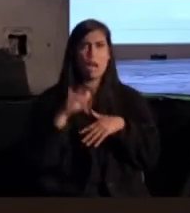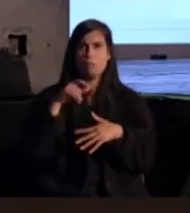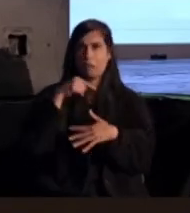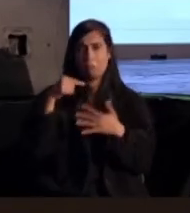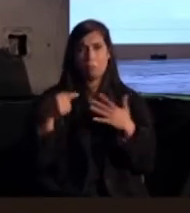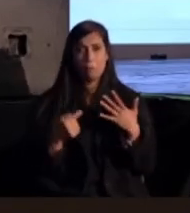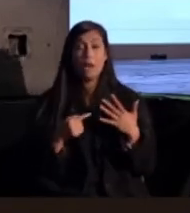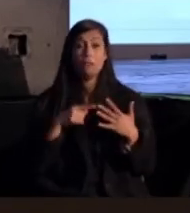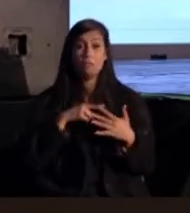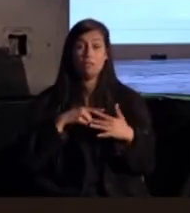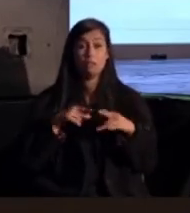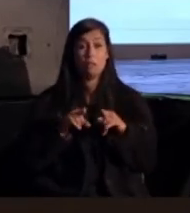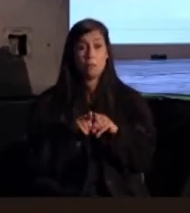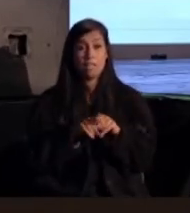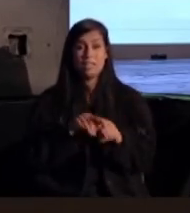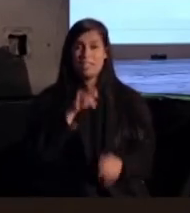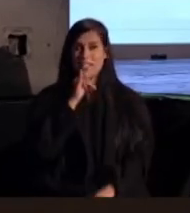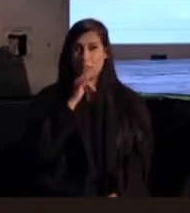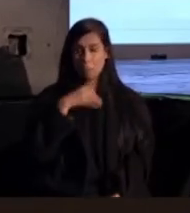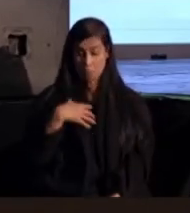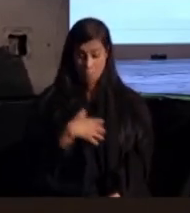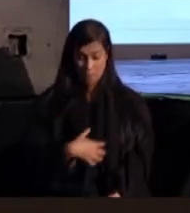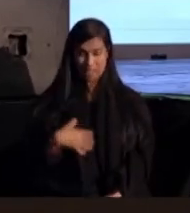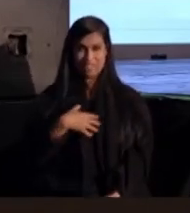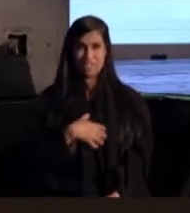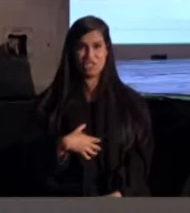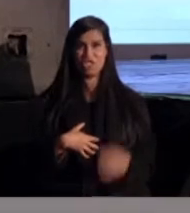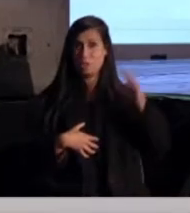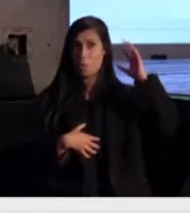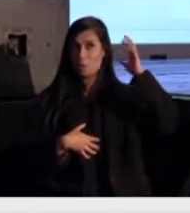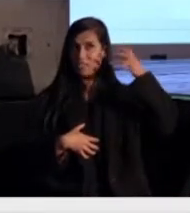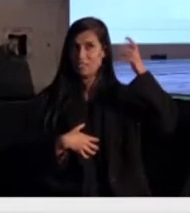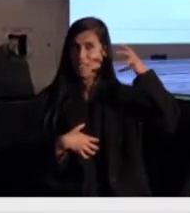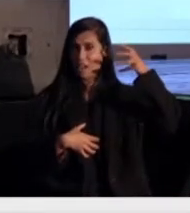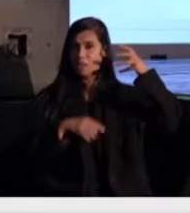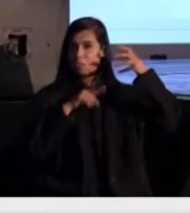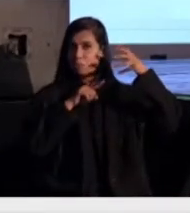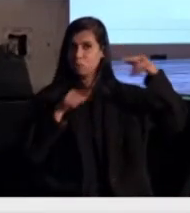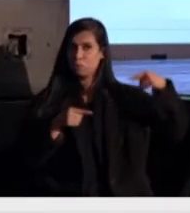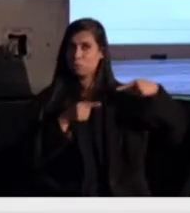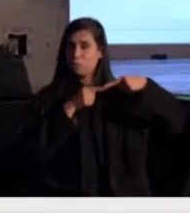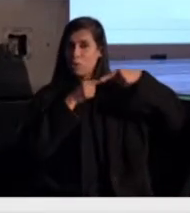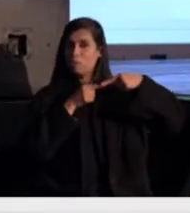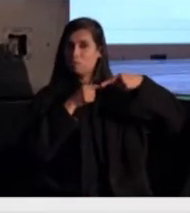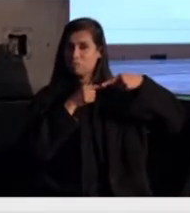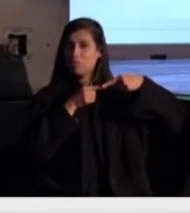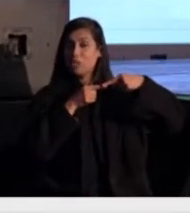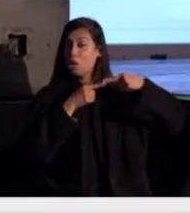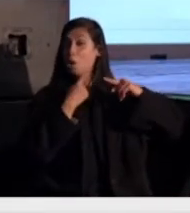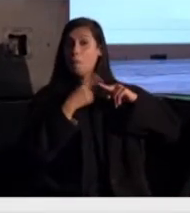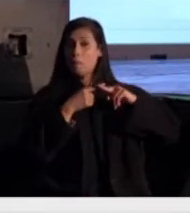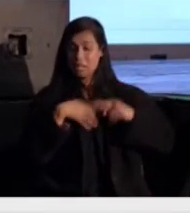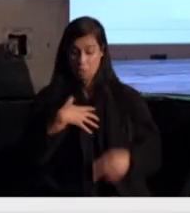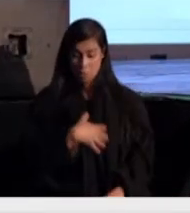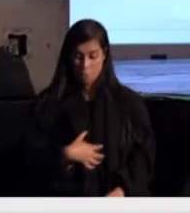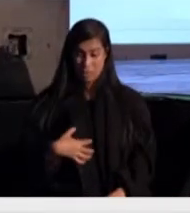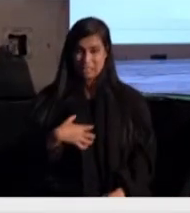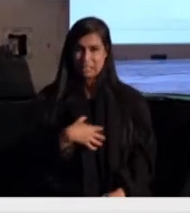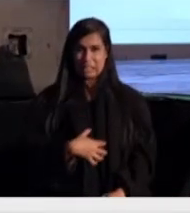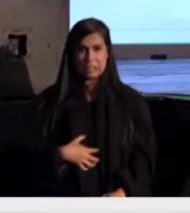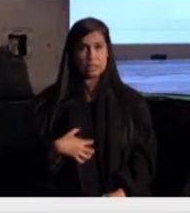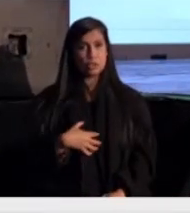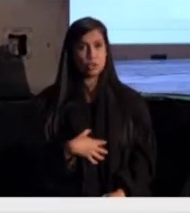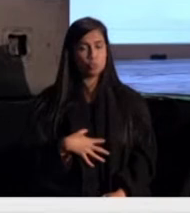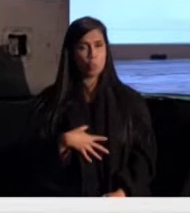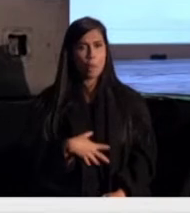o intestino é o segundo cérebro, porque o intestino tem uma quantidade enorme de neurônios e